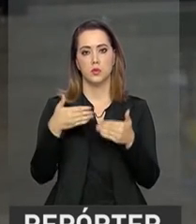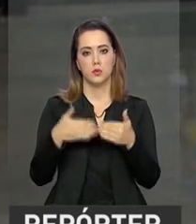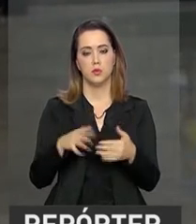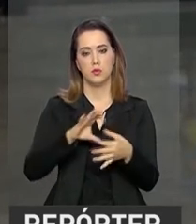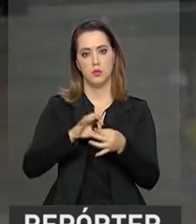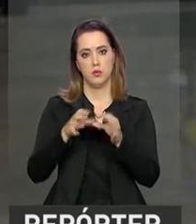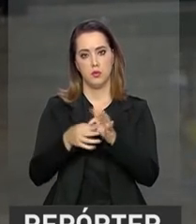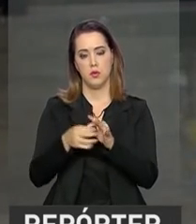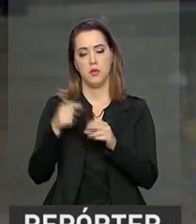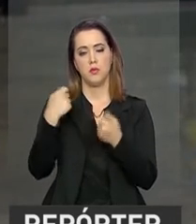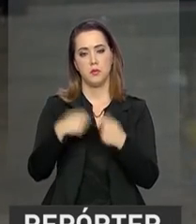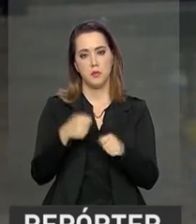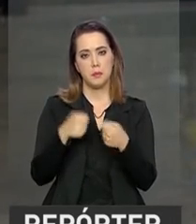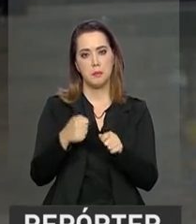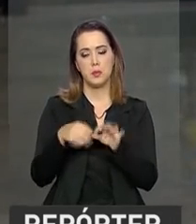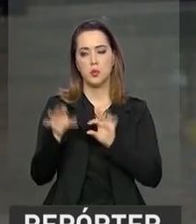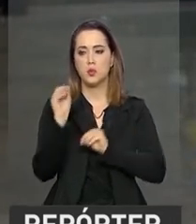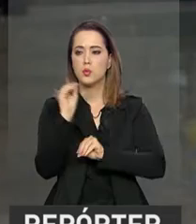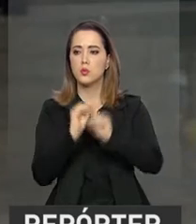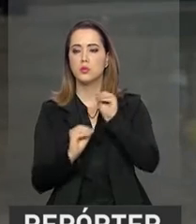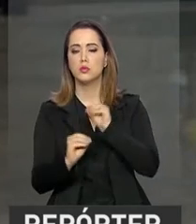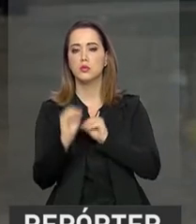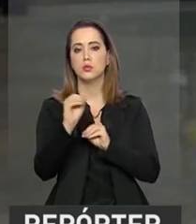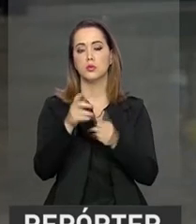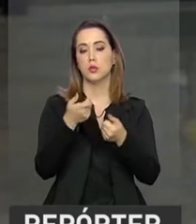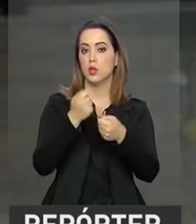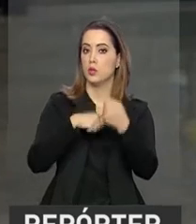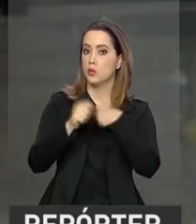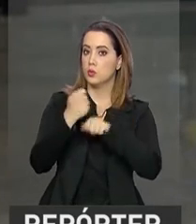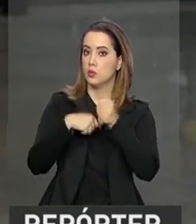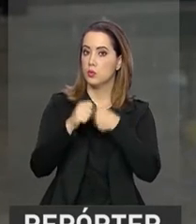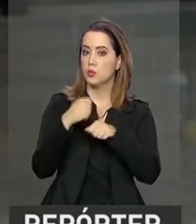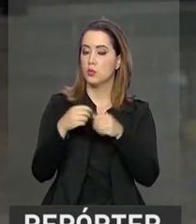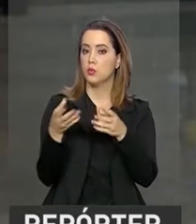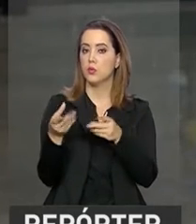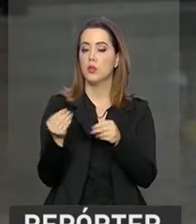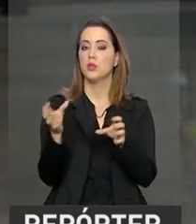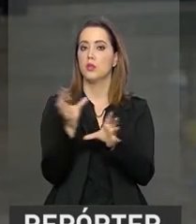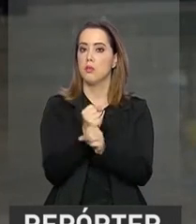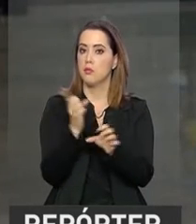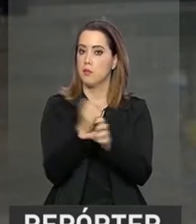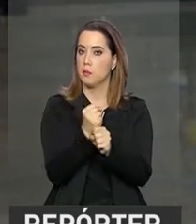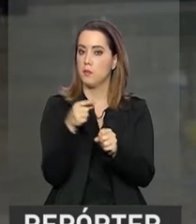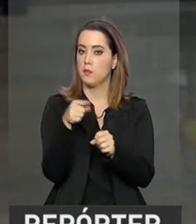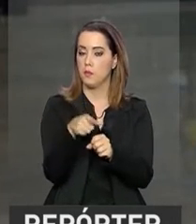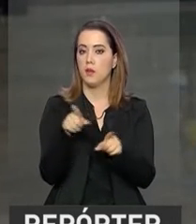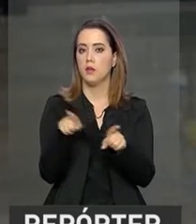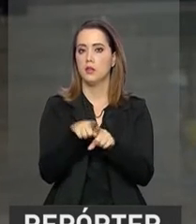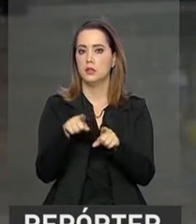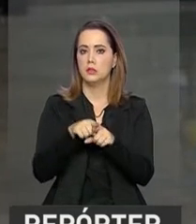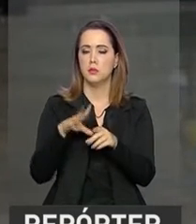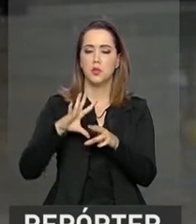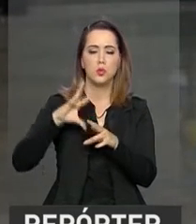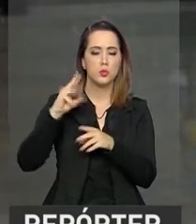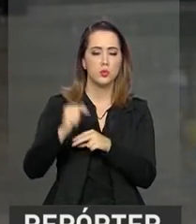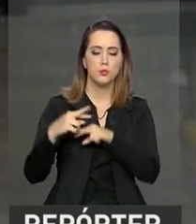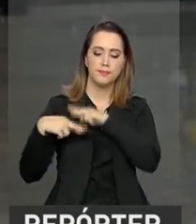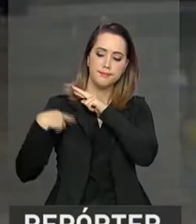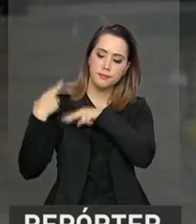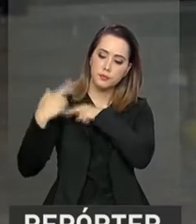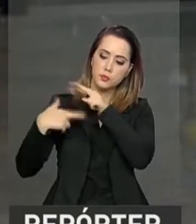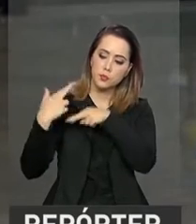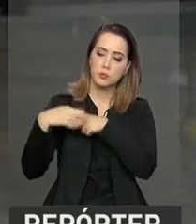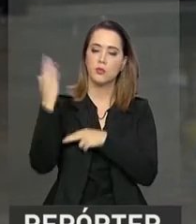Olímpica ele terá de cuidar da execução orçamentária dos balanços e e do legado dos jogos